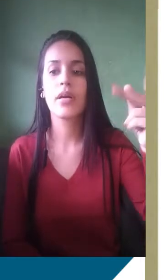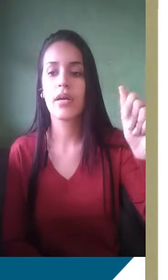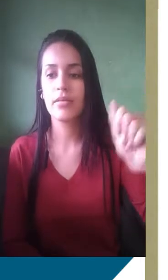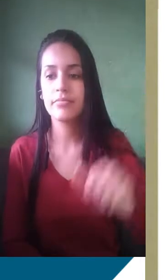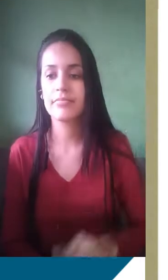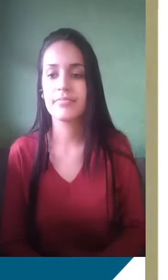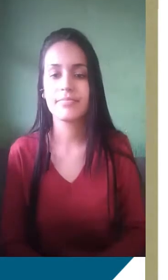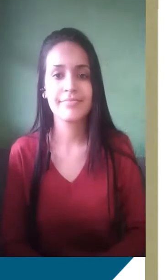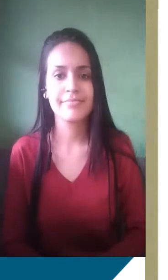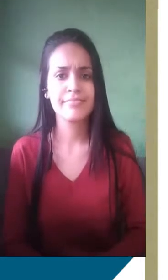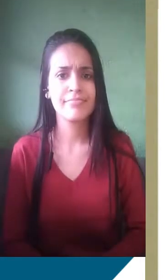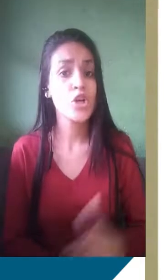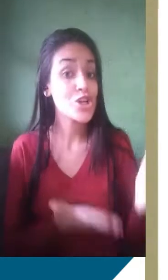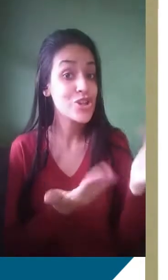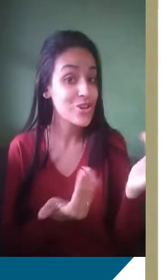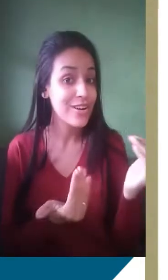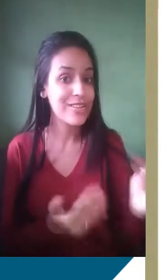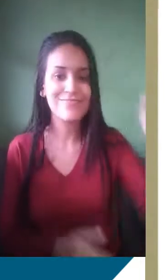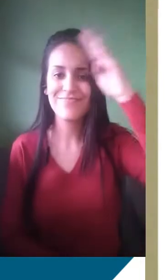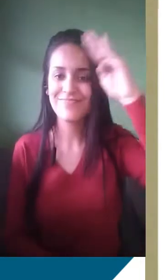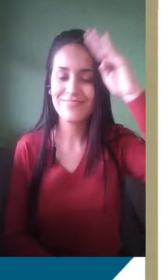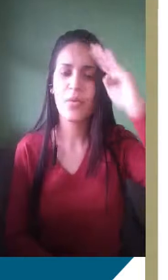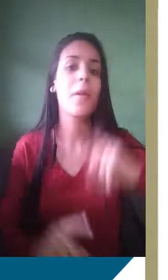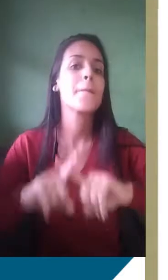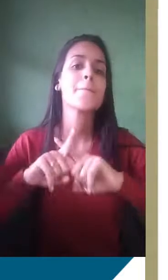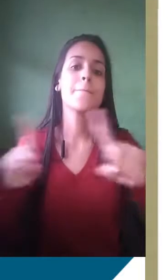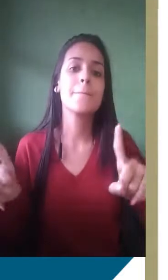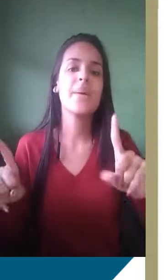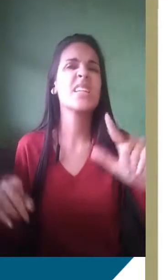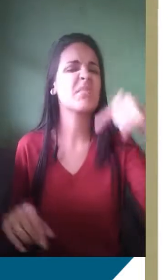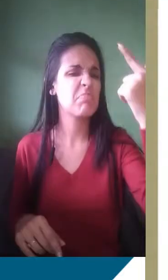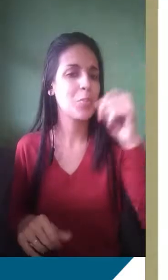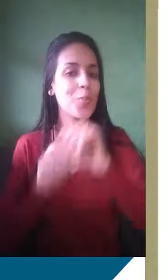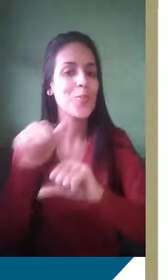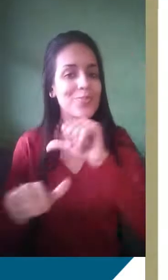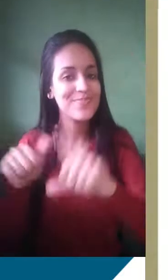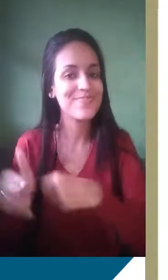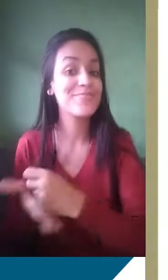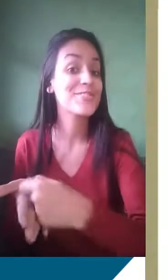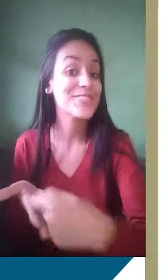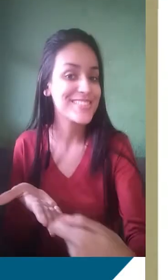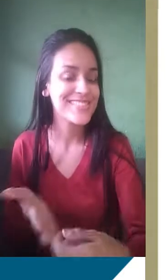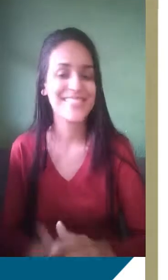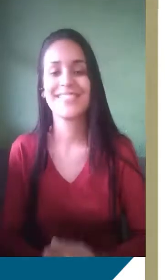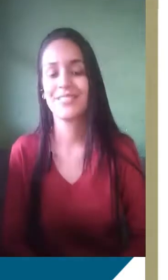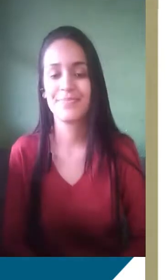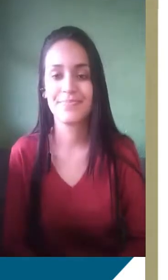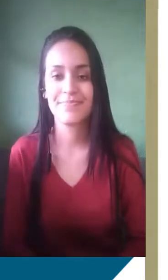jovem, ingressou na carreira militar, porém obteve maior êxito no meio da escrita.